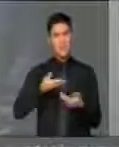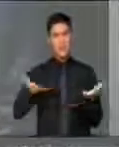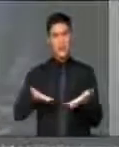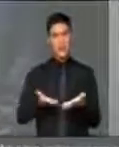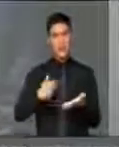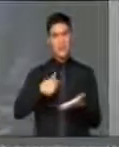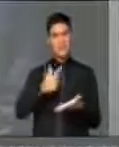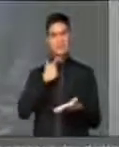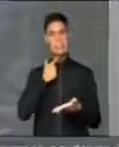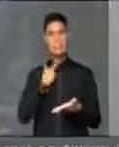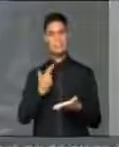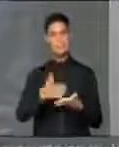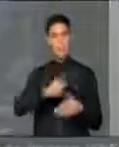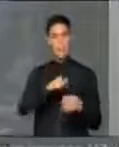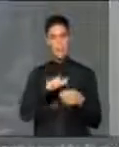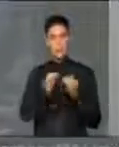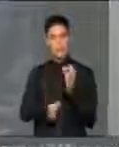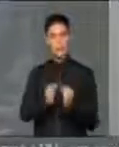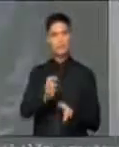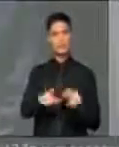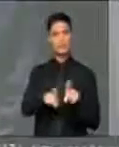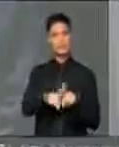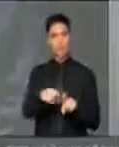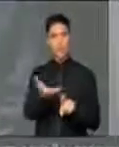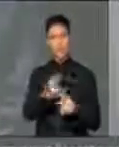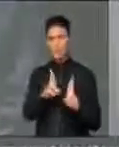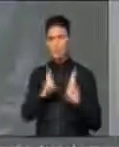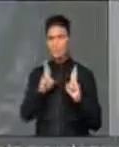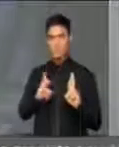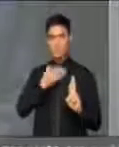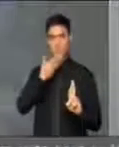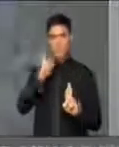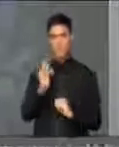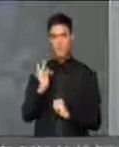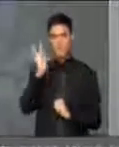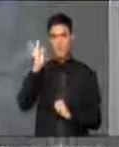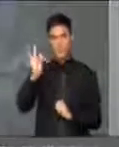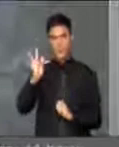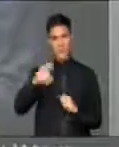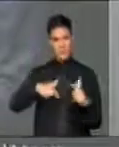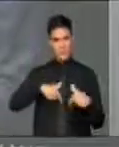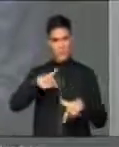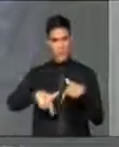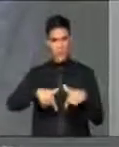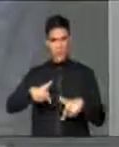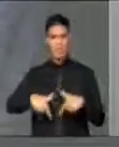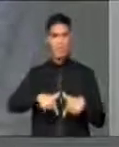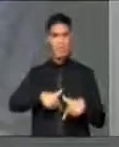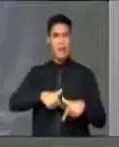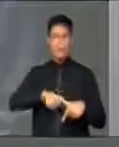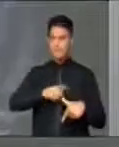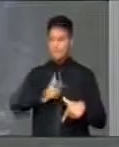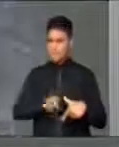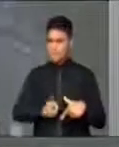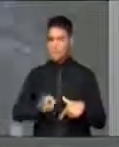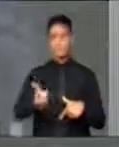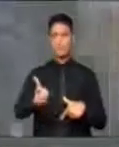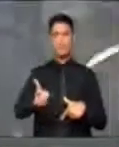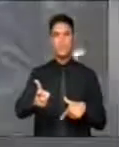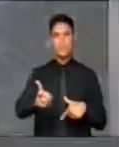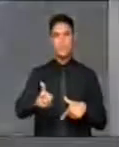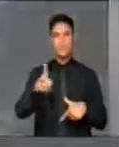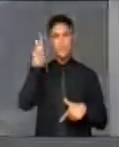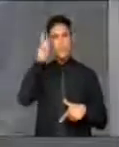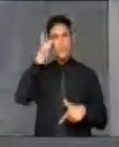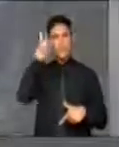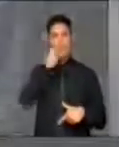anseios de justiça e esperança. Mas há muito por fazer. O dia de hoje, lembrando o grande líder e, para mim, o